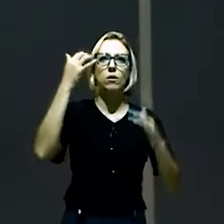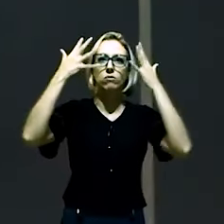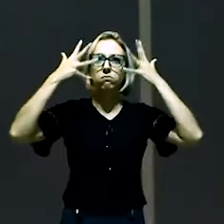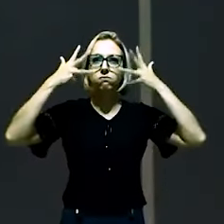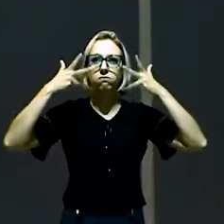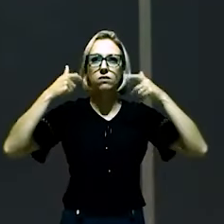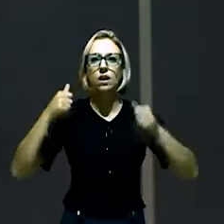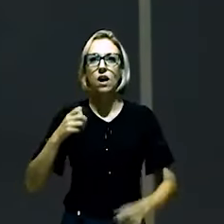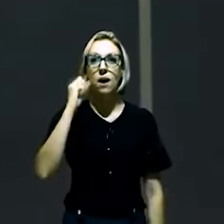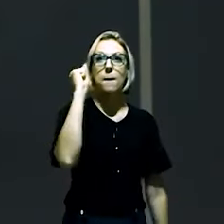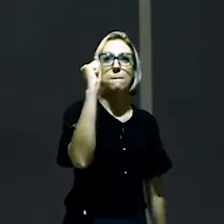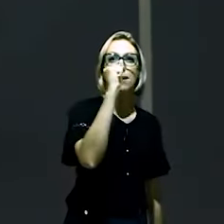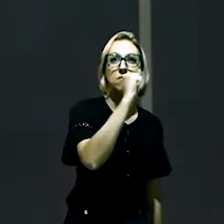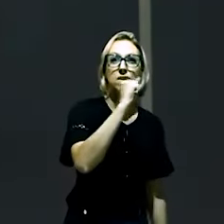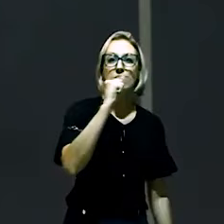de crianças.